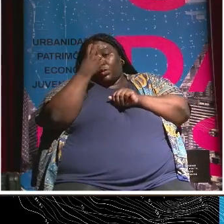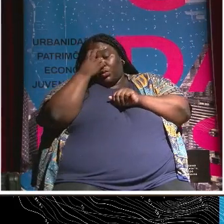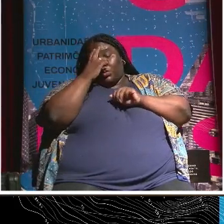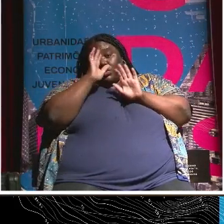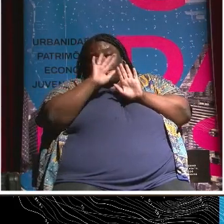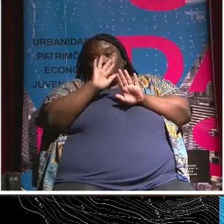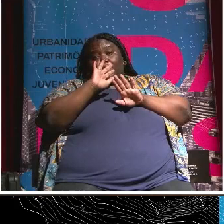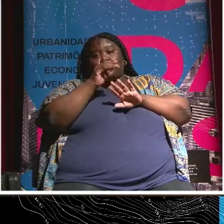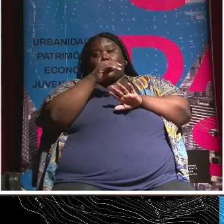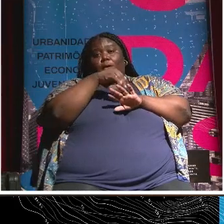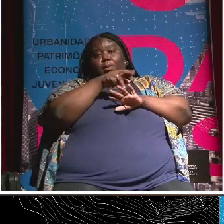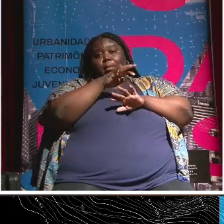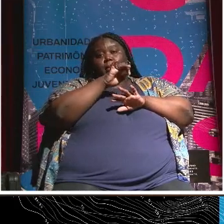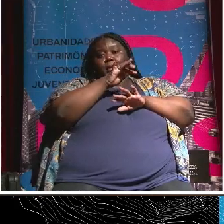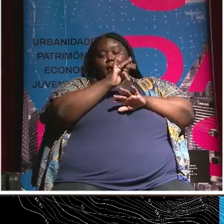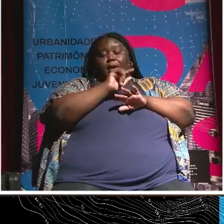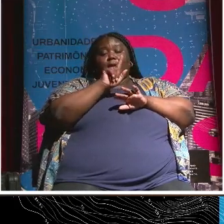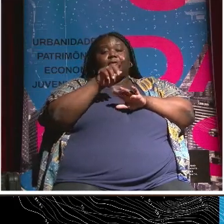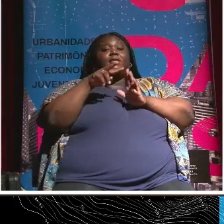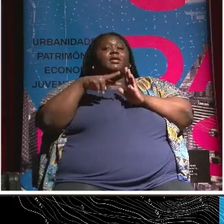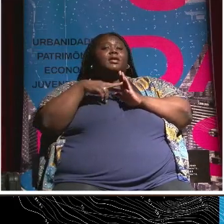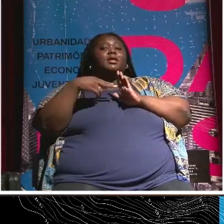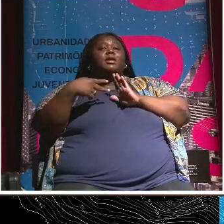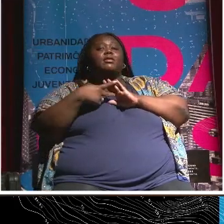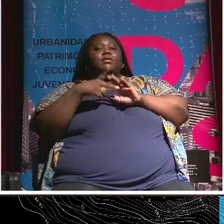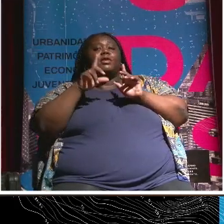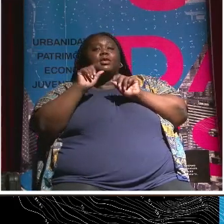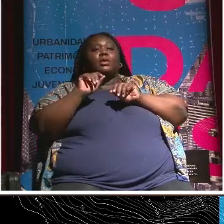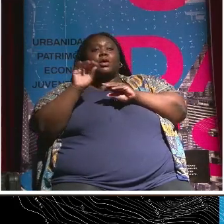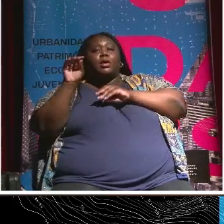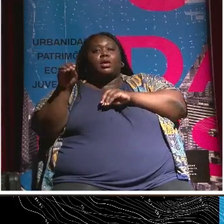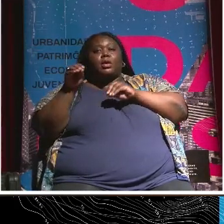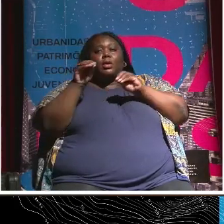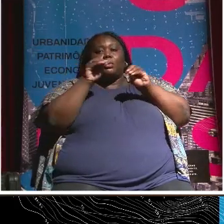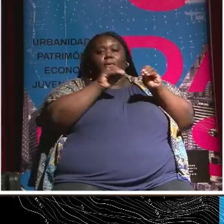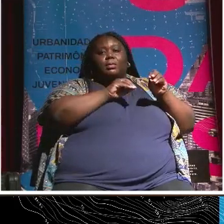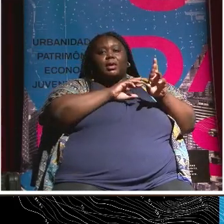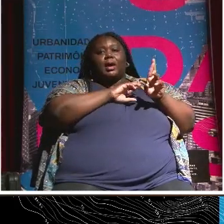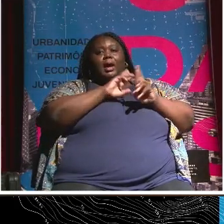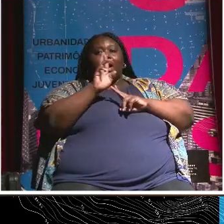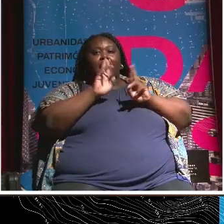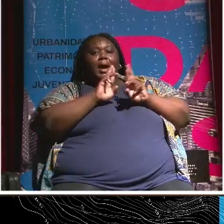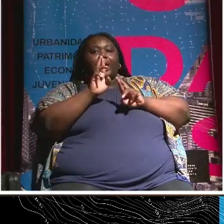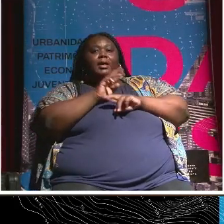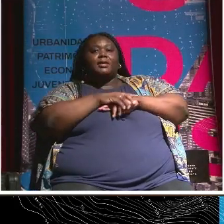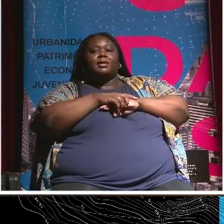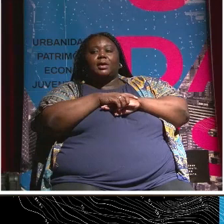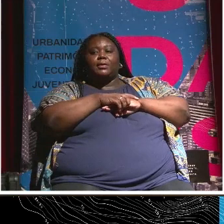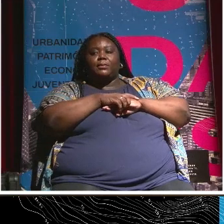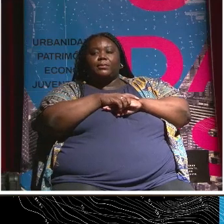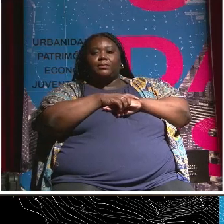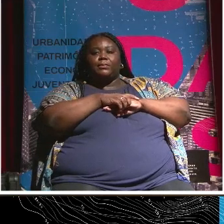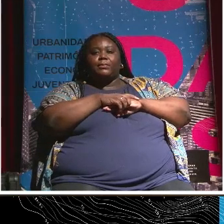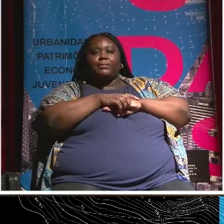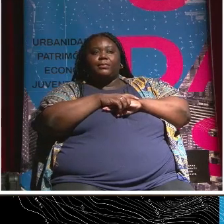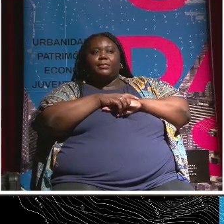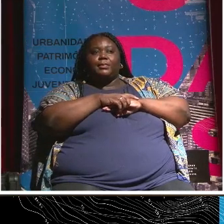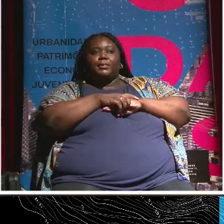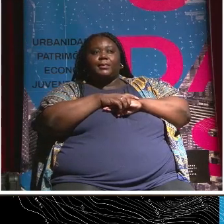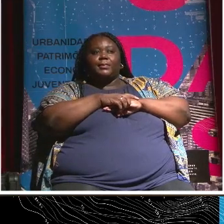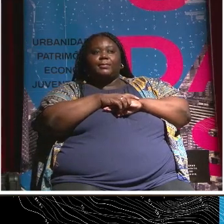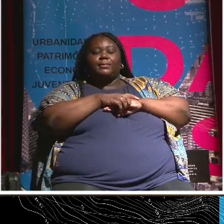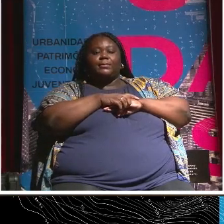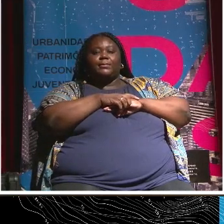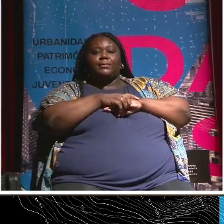fui magarefe. Isso significa uma migração na relação deste sujeito, desse